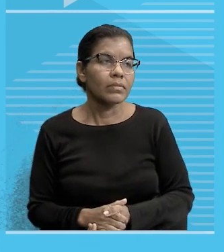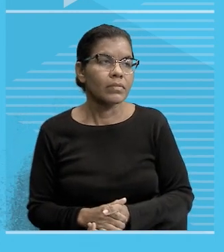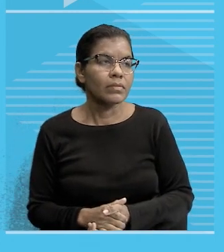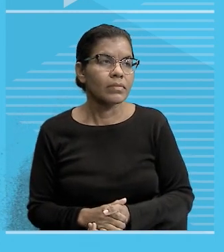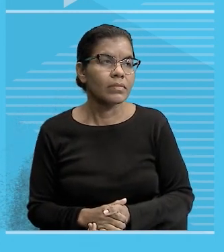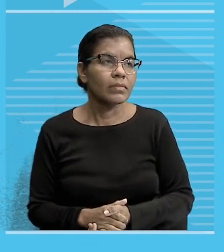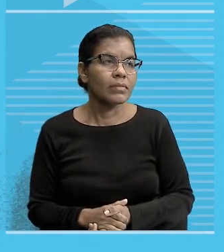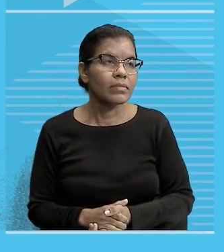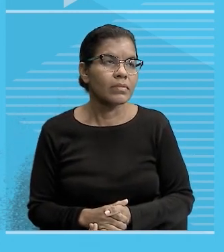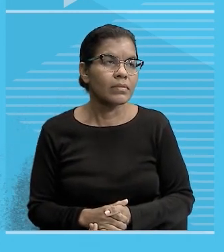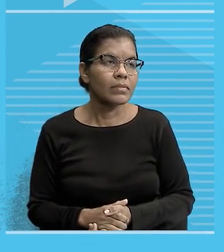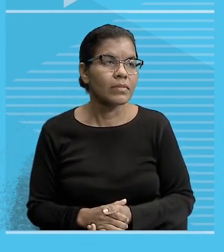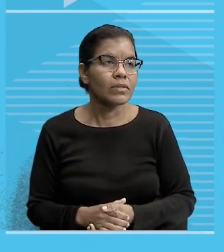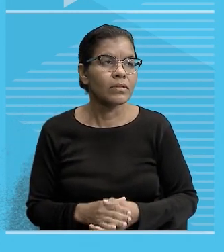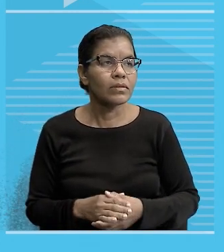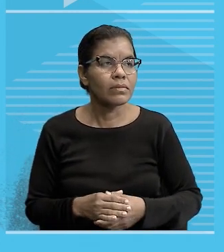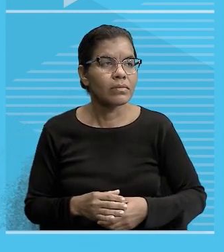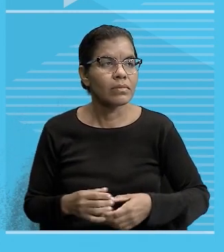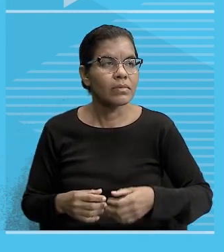e desejos